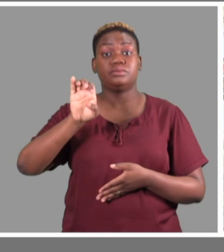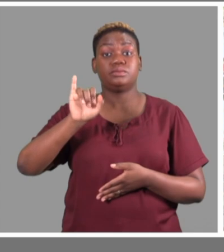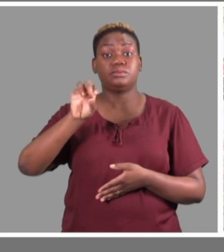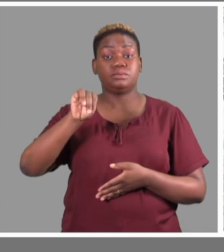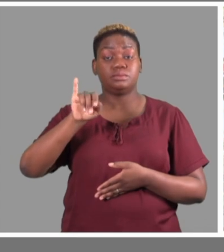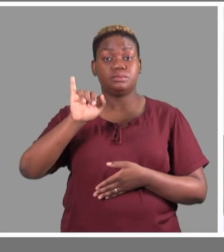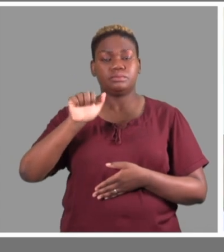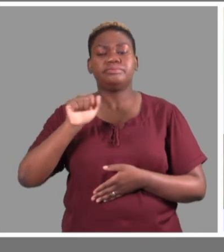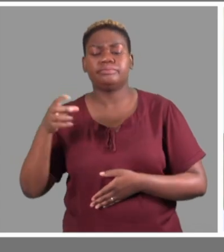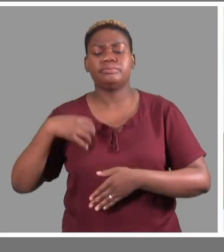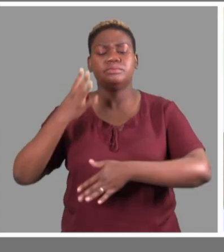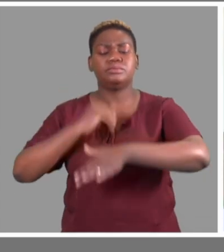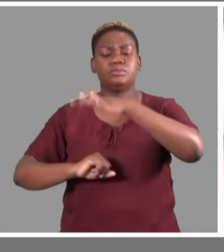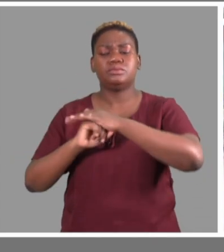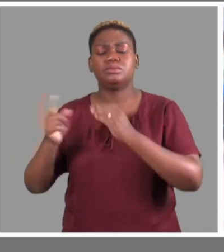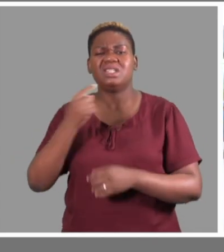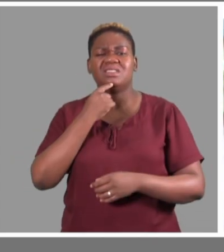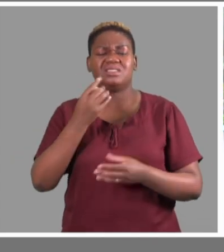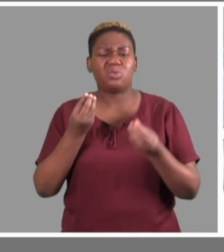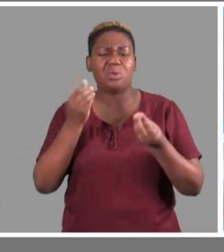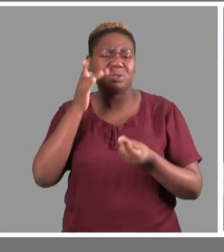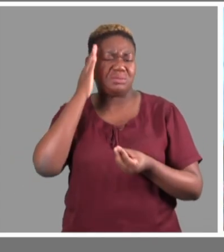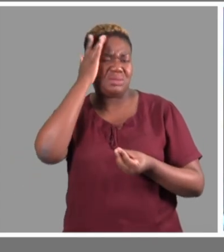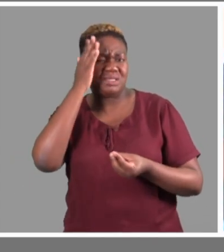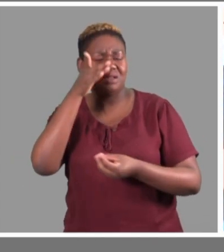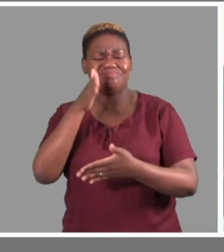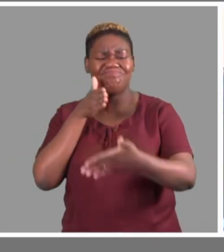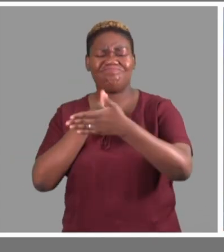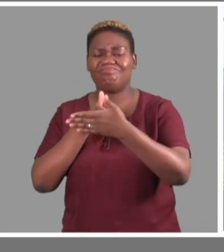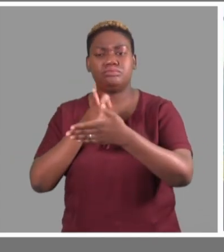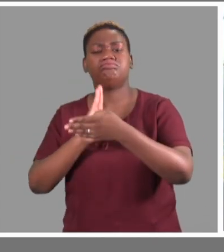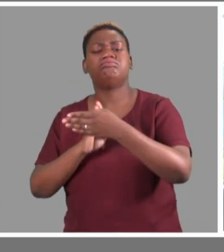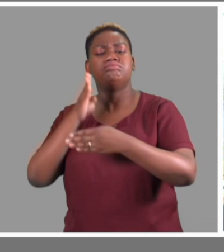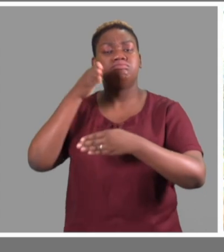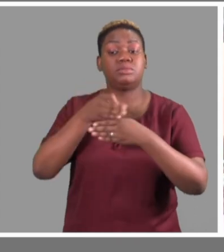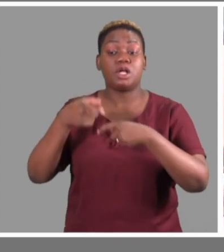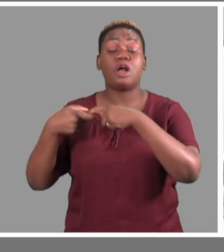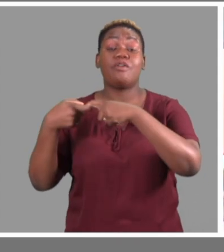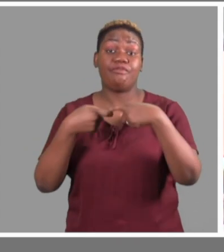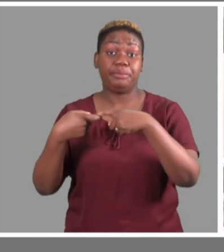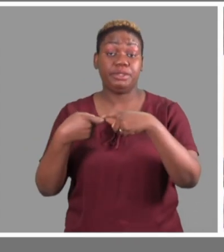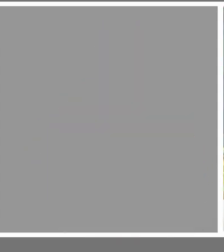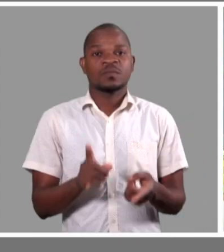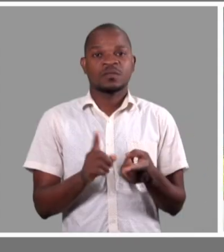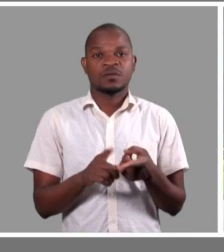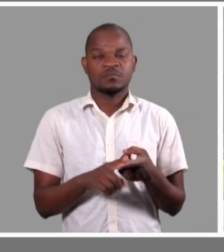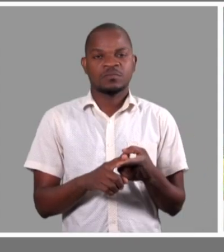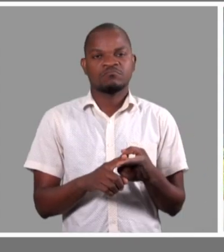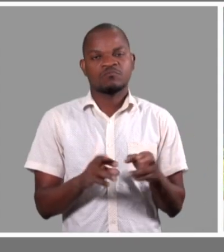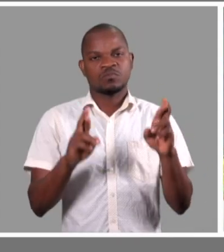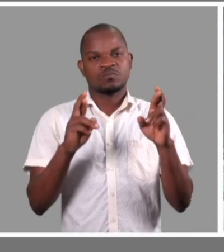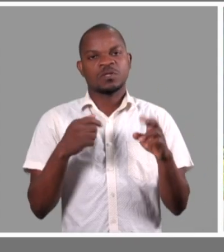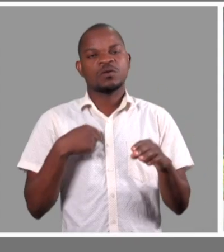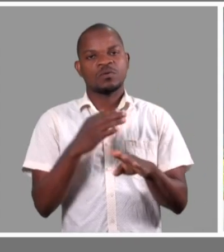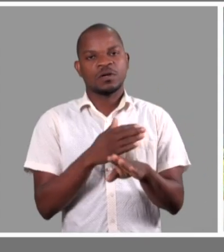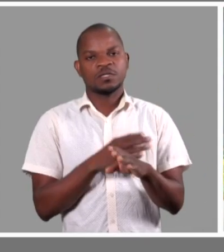Elfêmia Mela, destaca o papel da família, para ultrapassar as barreiras de atitude. Mas graças a Deus, eu